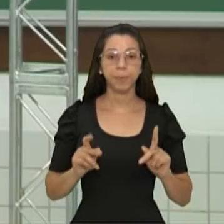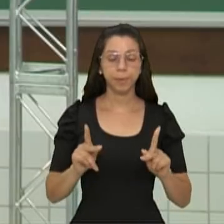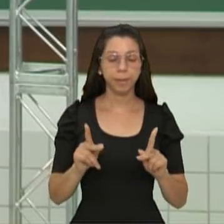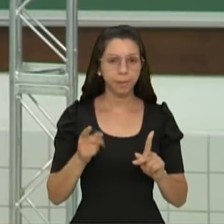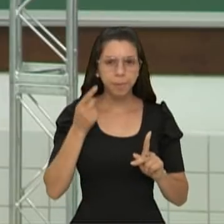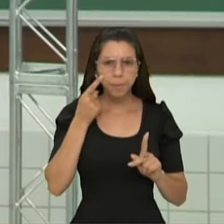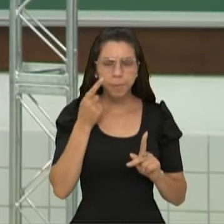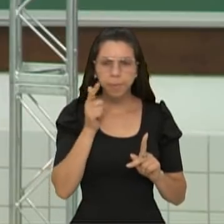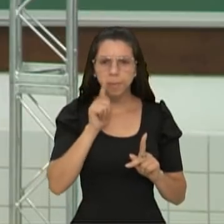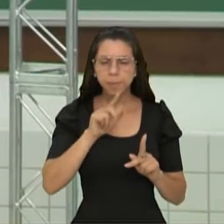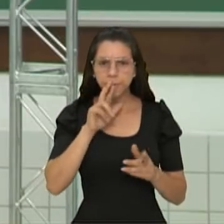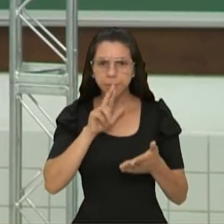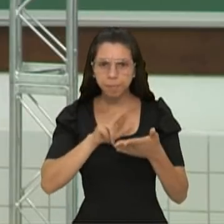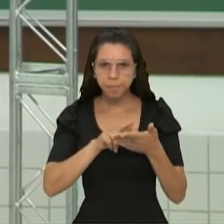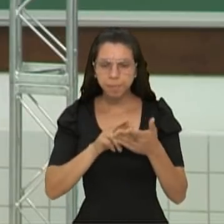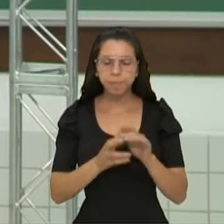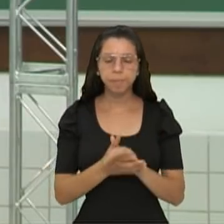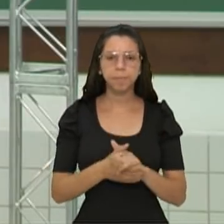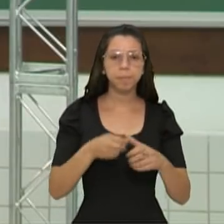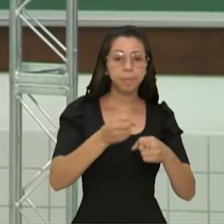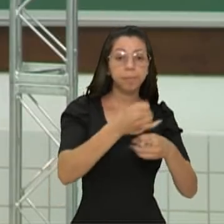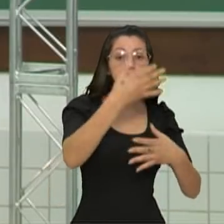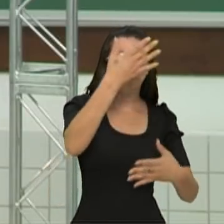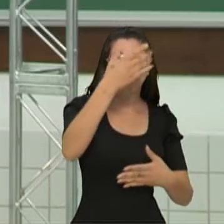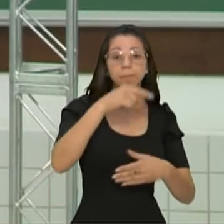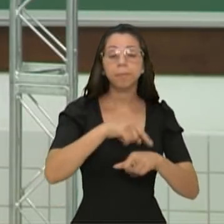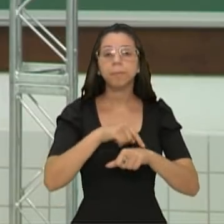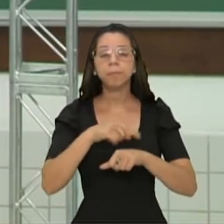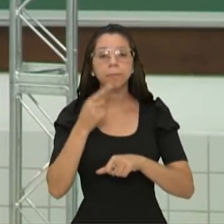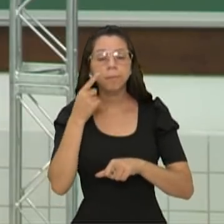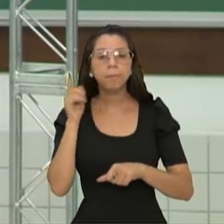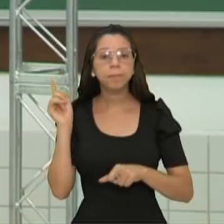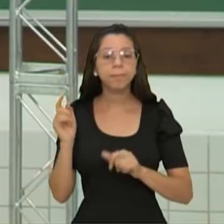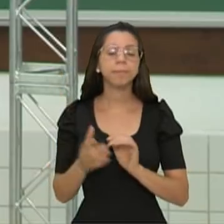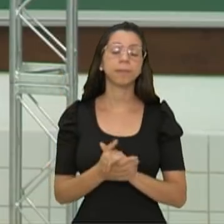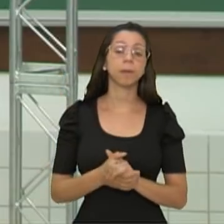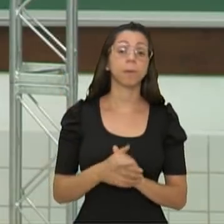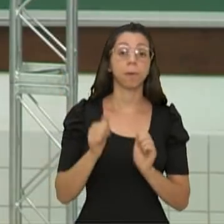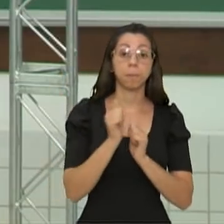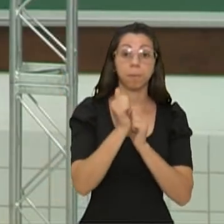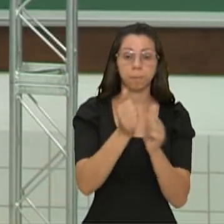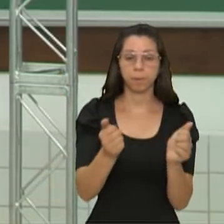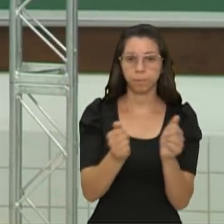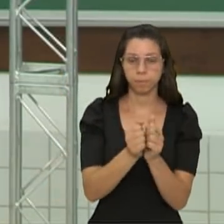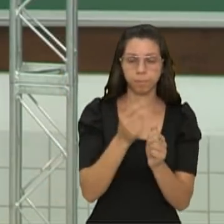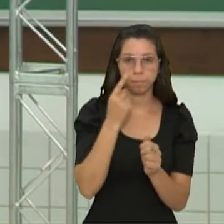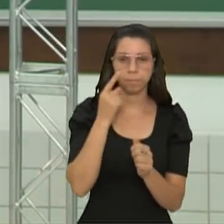E aí, conseguiu seguir o roteiro? Deu tempo de realizar? Se não, acompanha comigo então aqui.